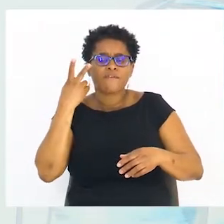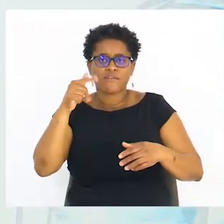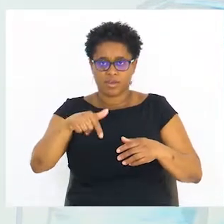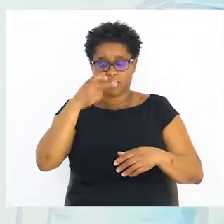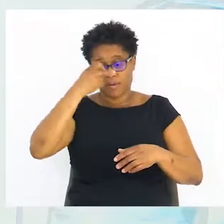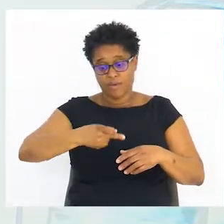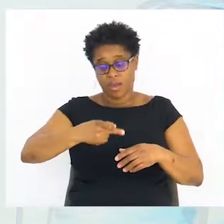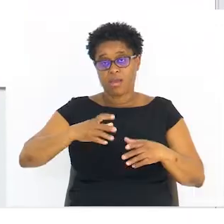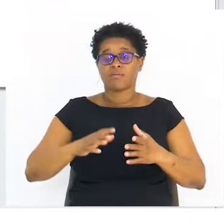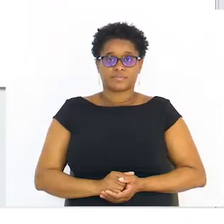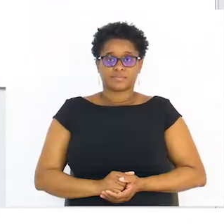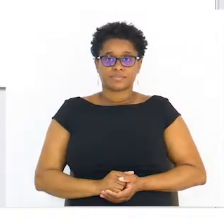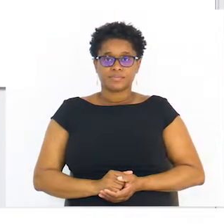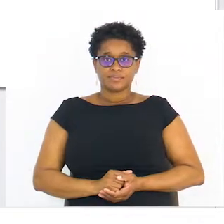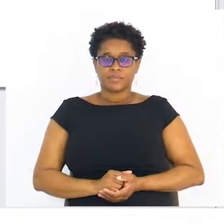habitar.